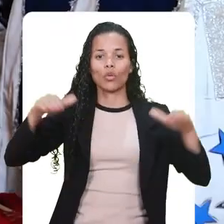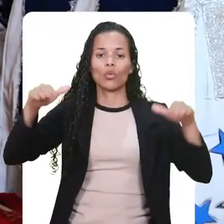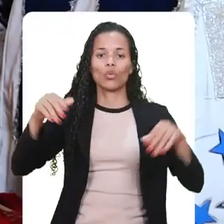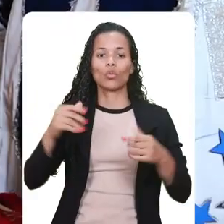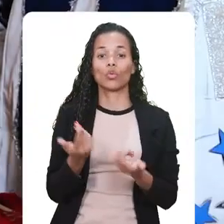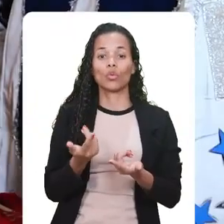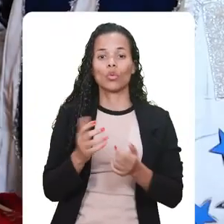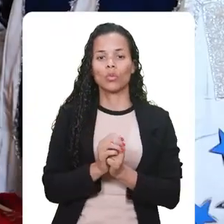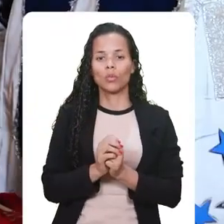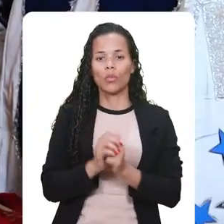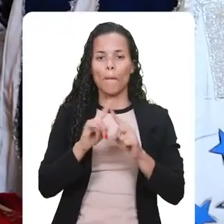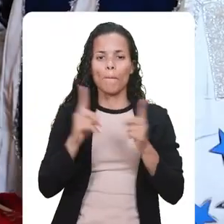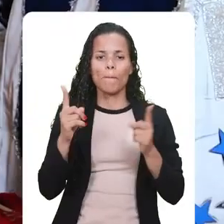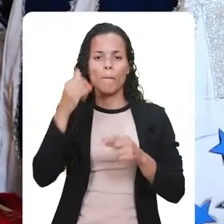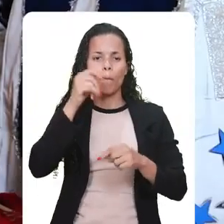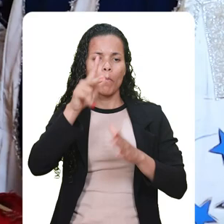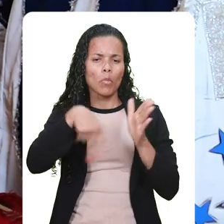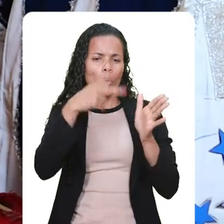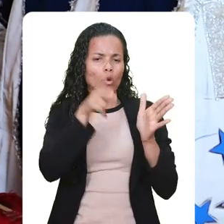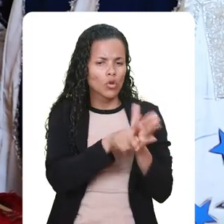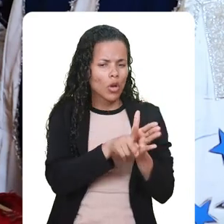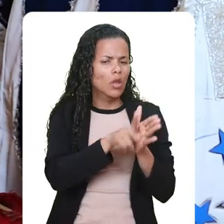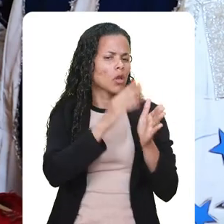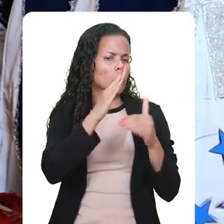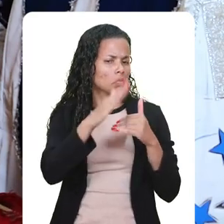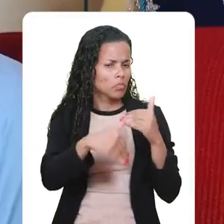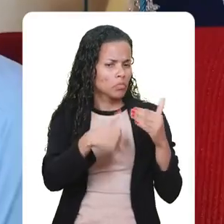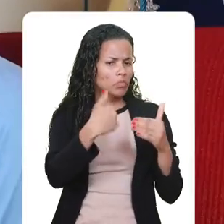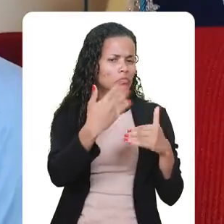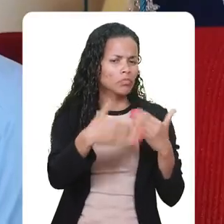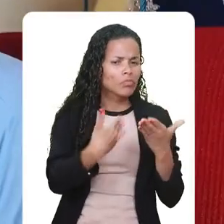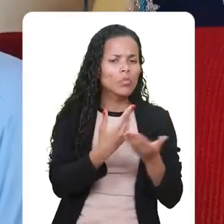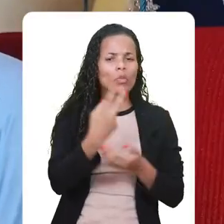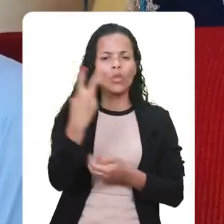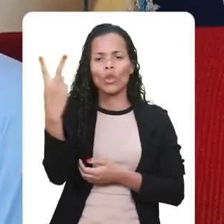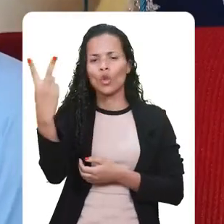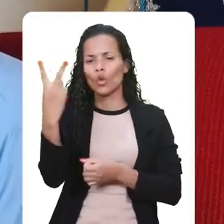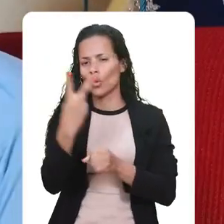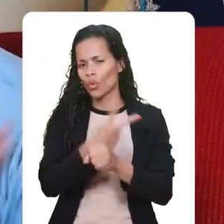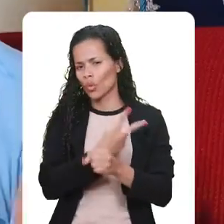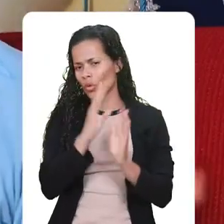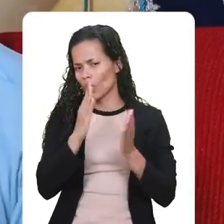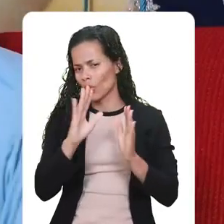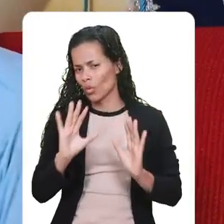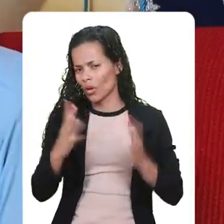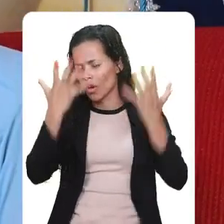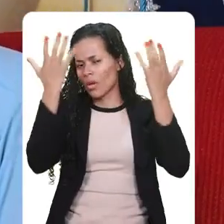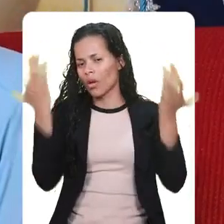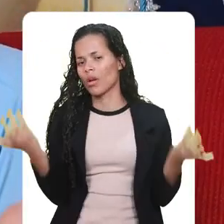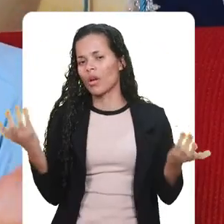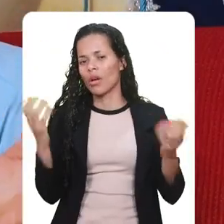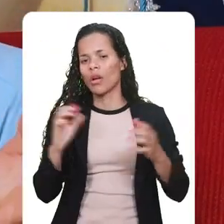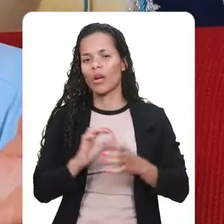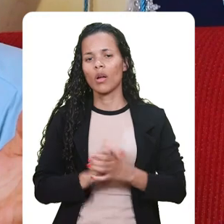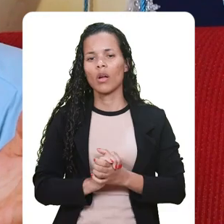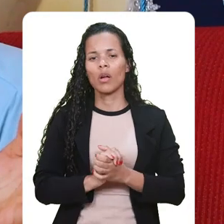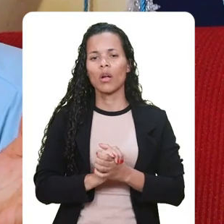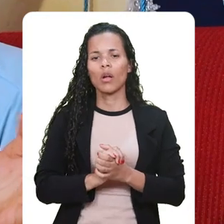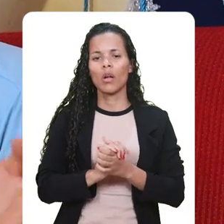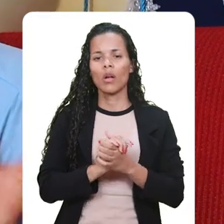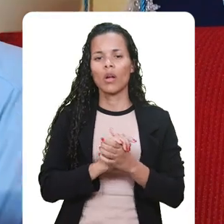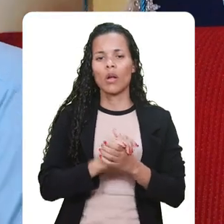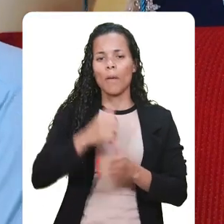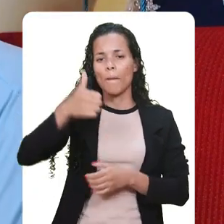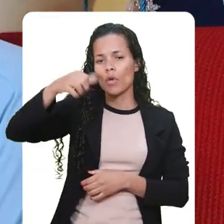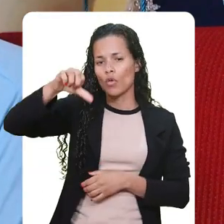seja, num projeto. E hoje foi, né? 62 anos, porque quando isso veio acontecer foi